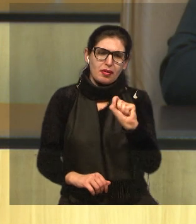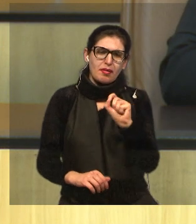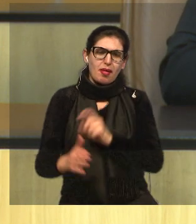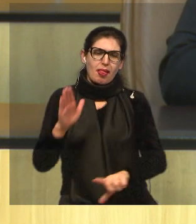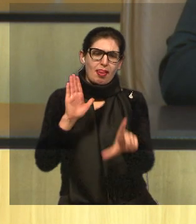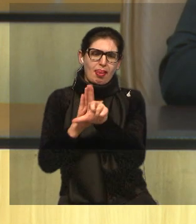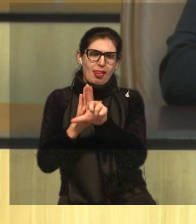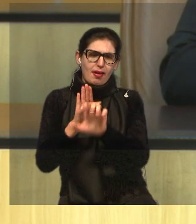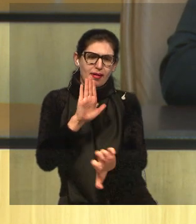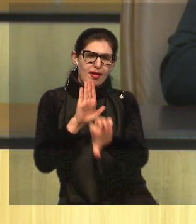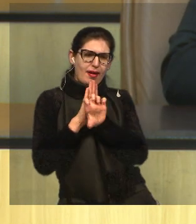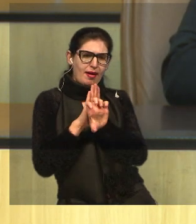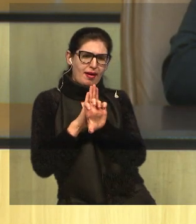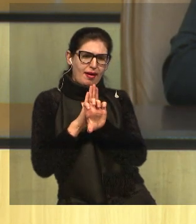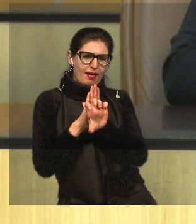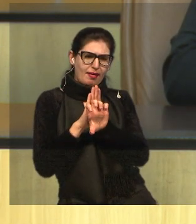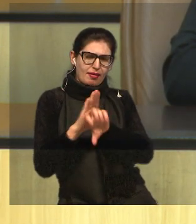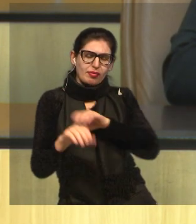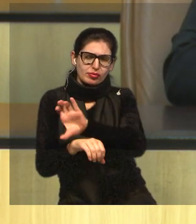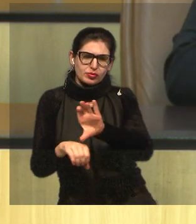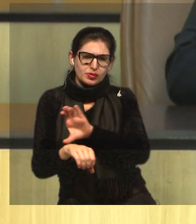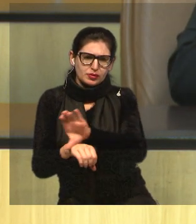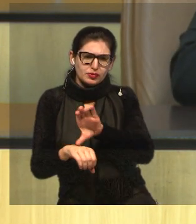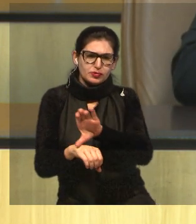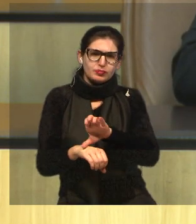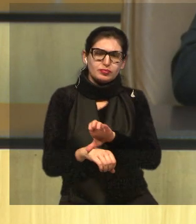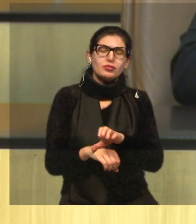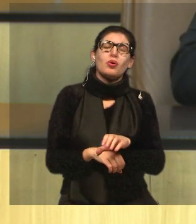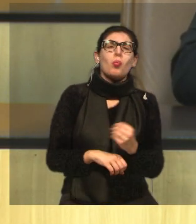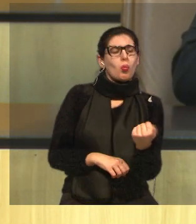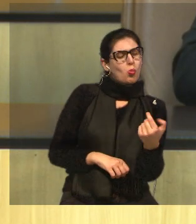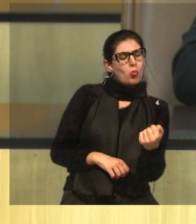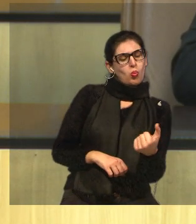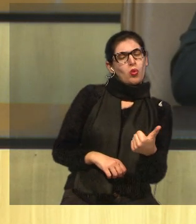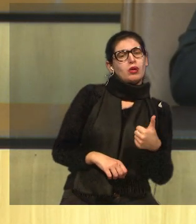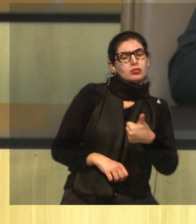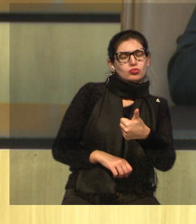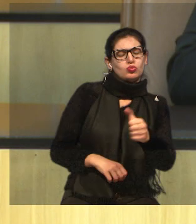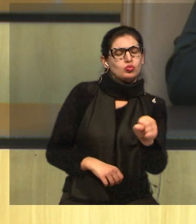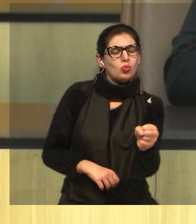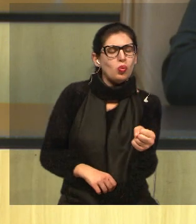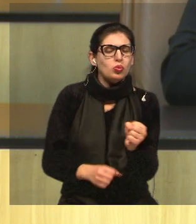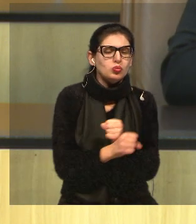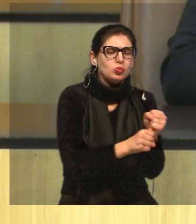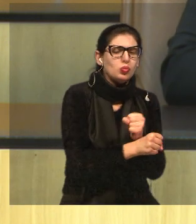ECA, na vivência de quase 18 anos na Pastoral do Menor,